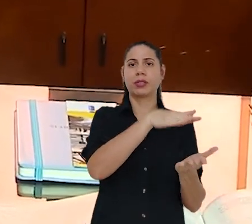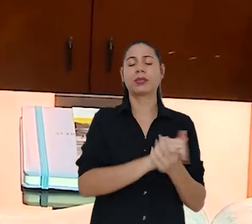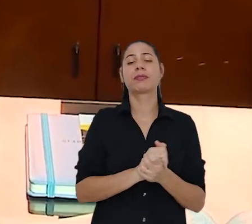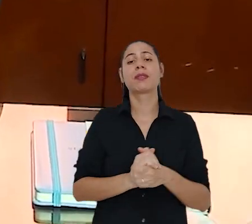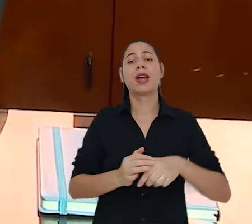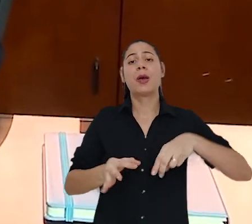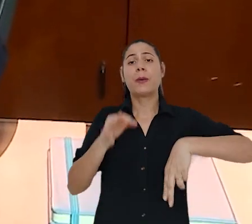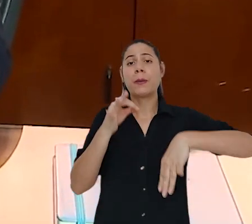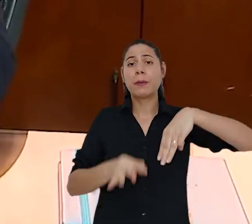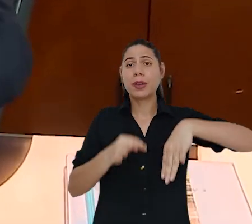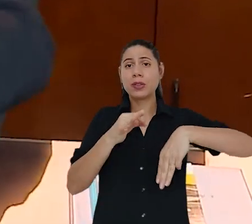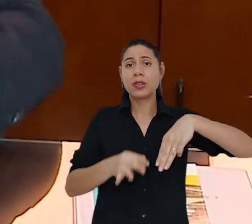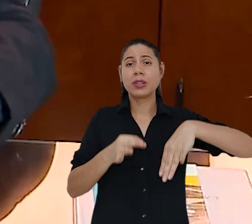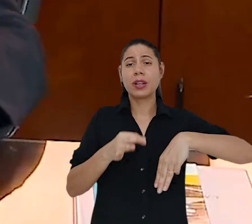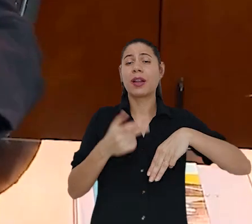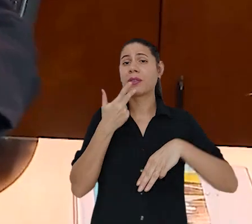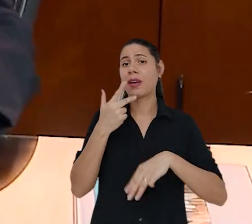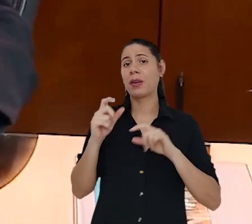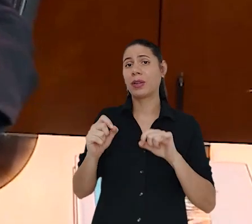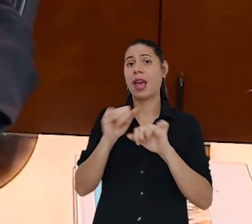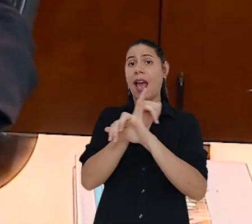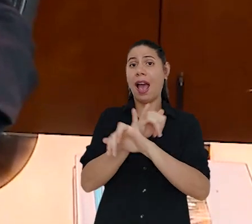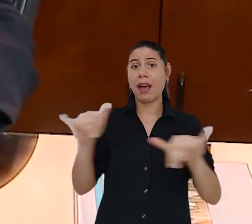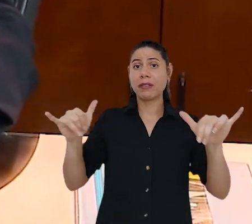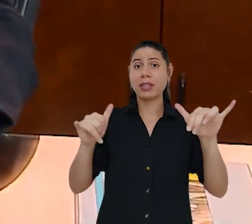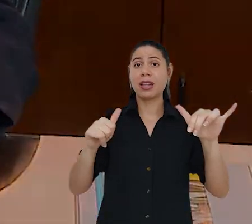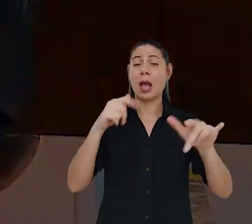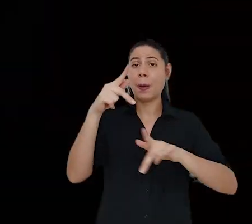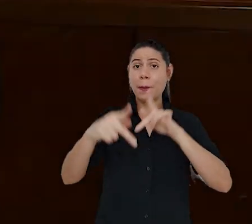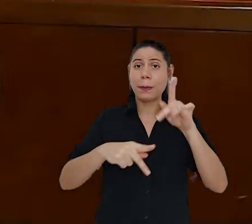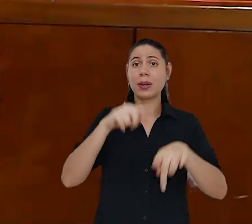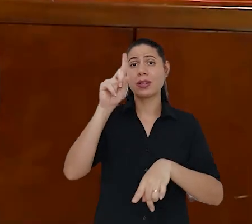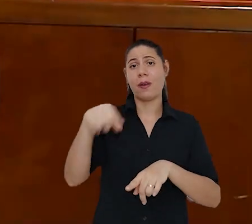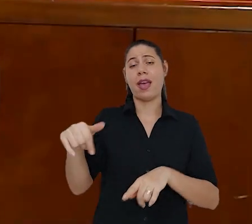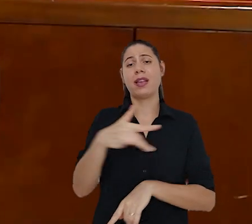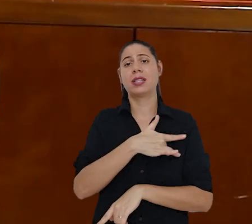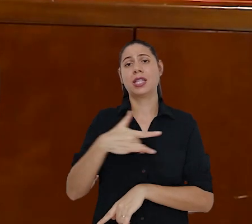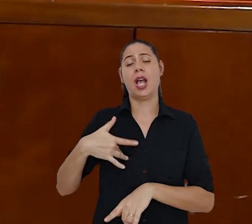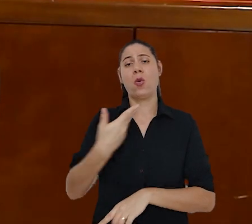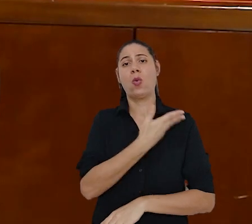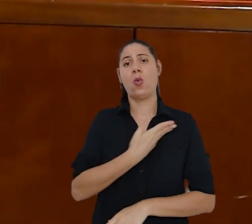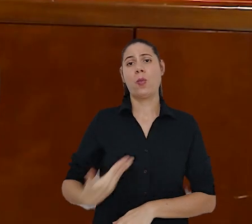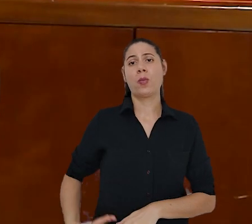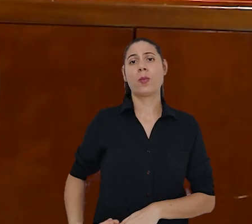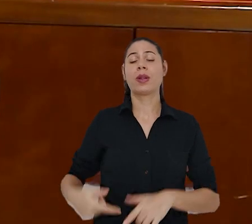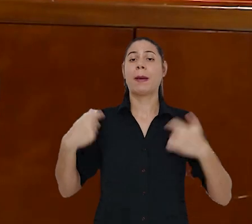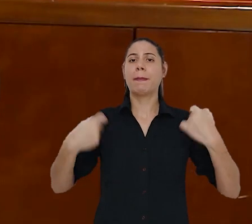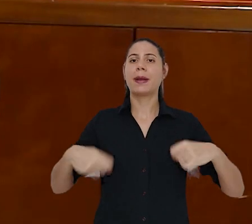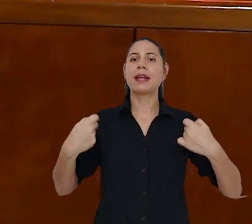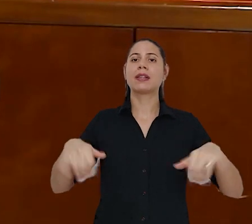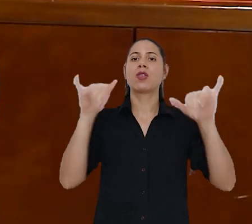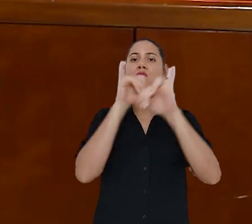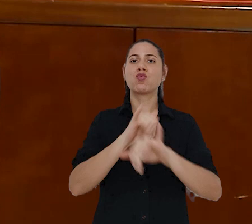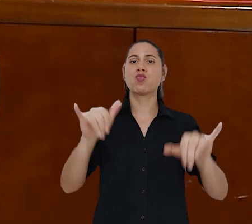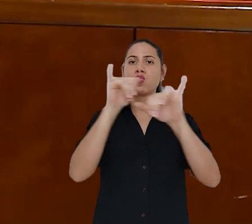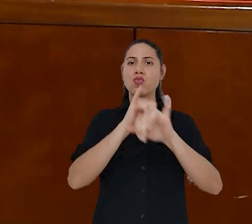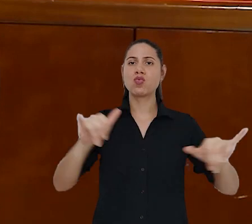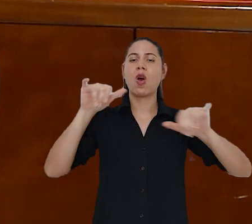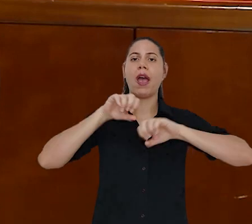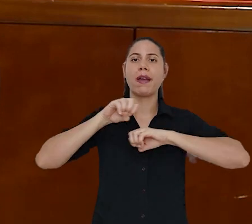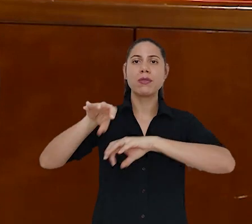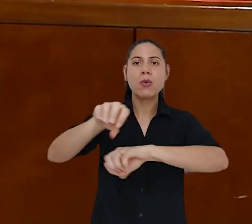informar a população sobre esse assunto é uma questão de saúde pública. O importante é campanhas educativas,